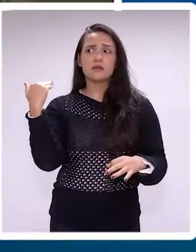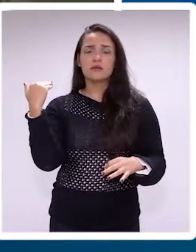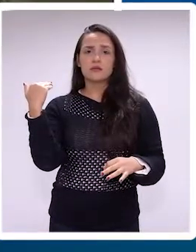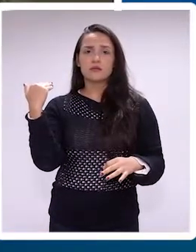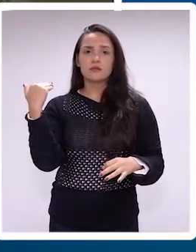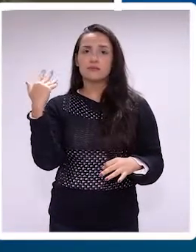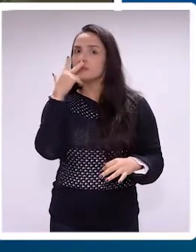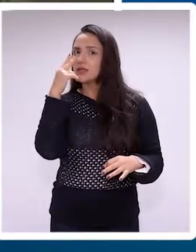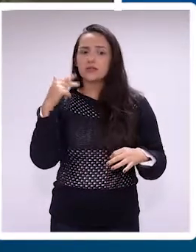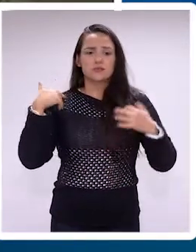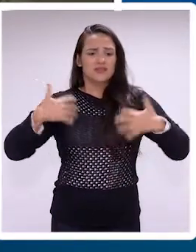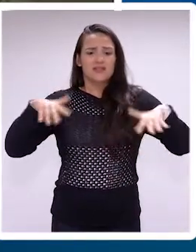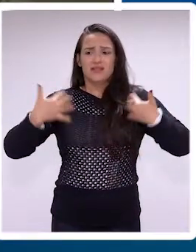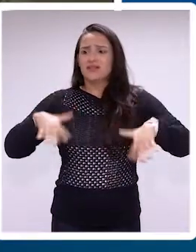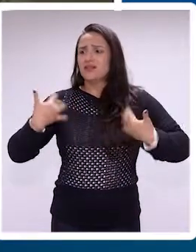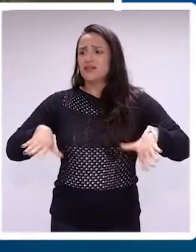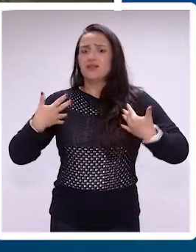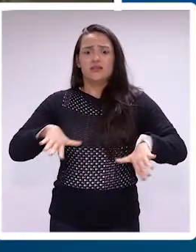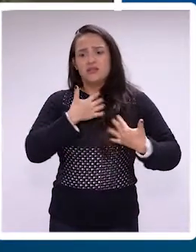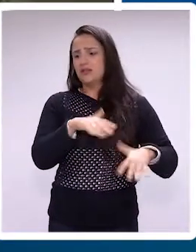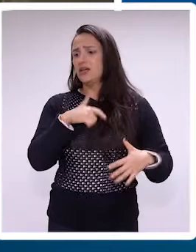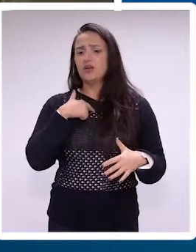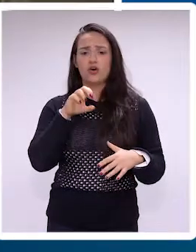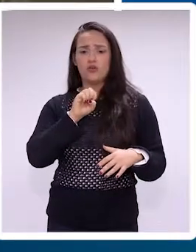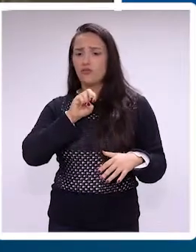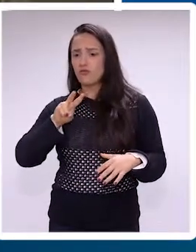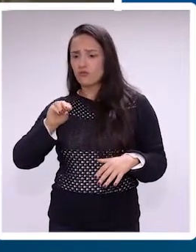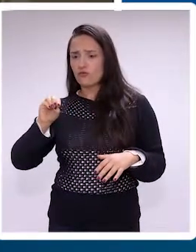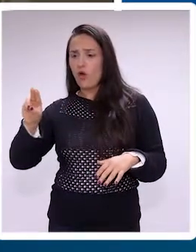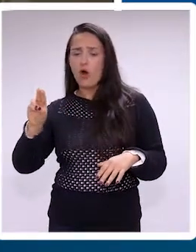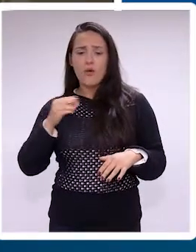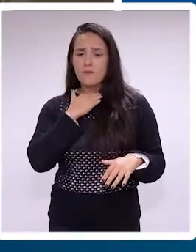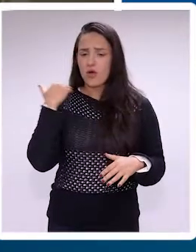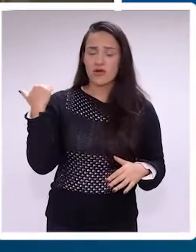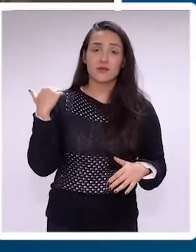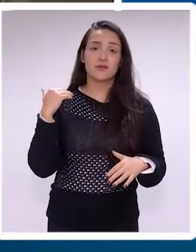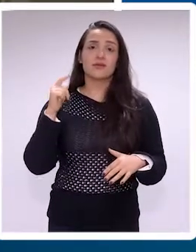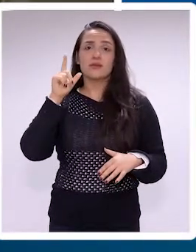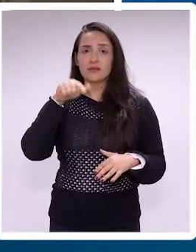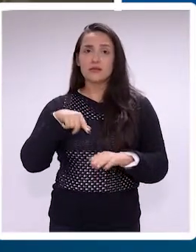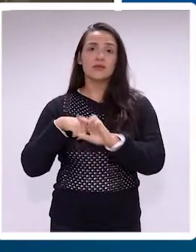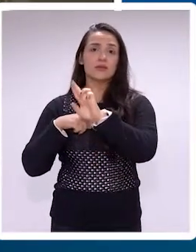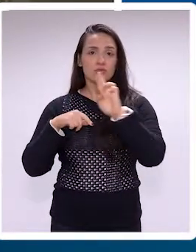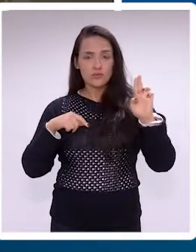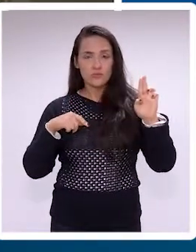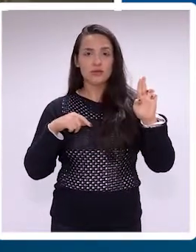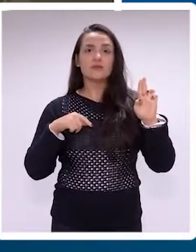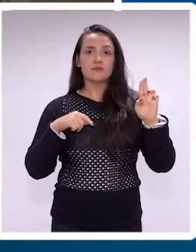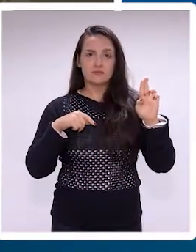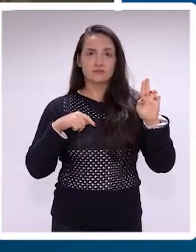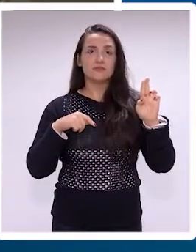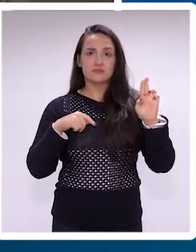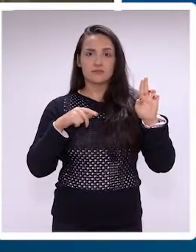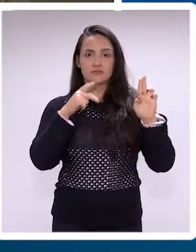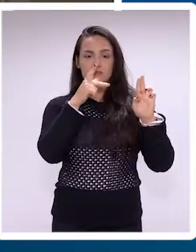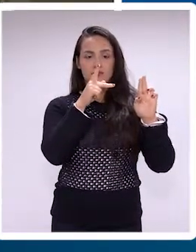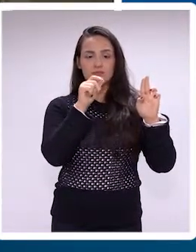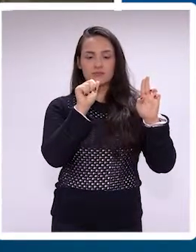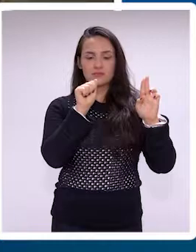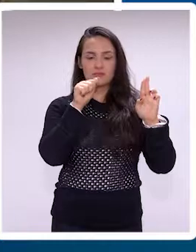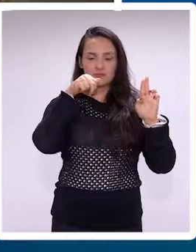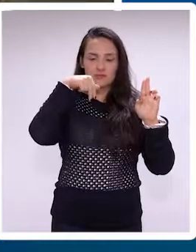chegando. Entra em desespero. É por isso que o nome técnico dessa manifestação de ansiedade é chamada